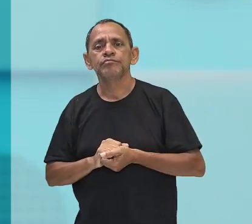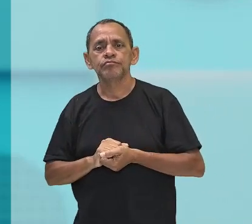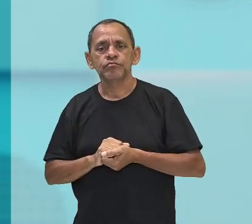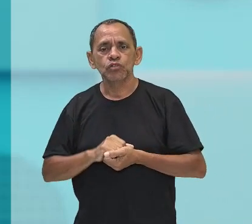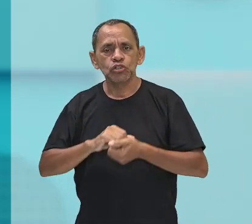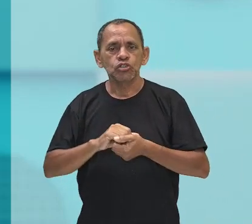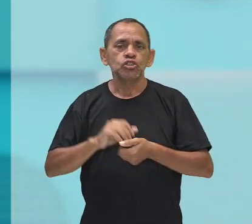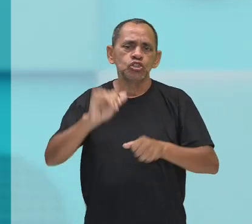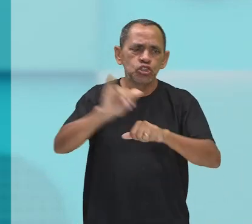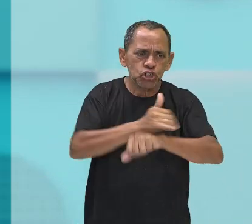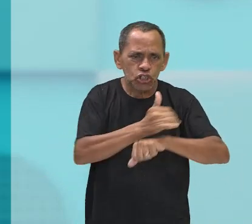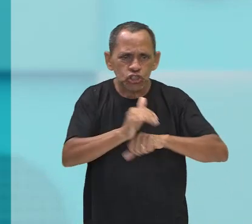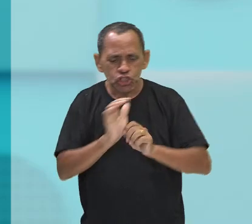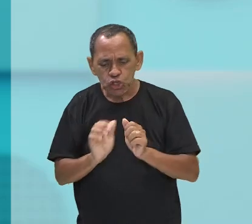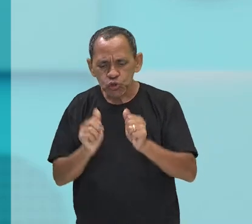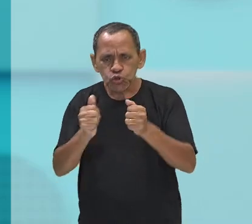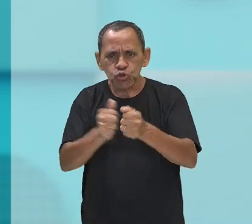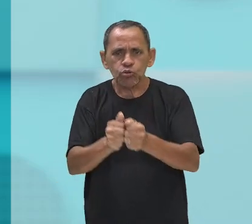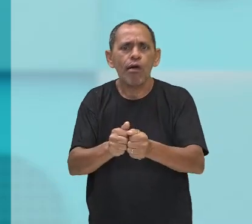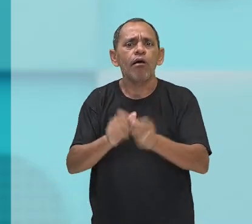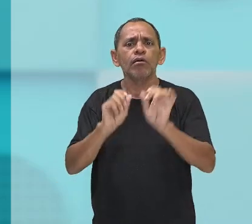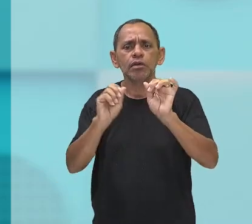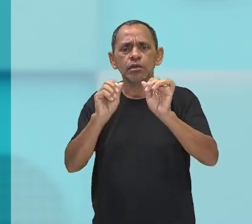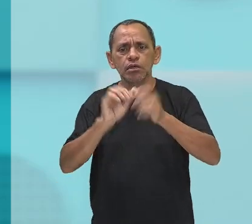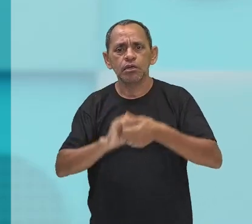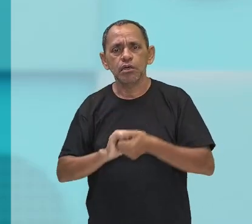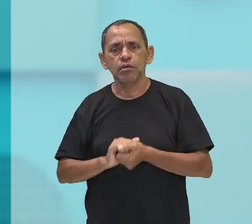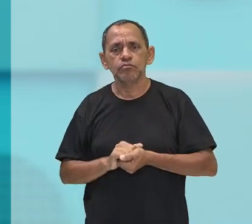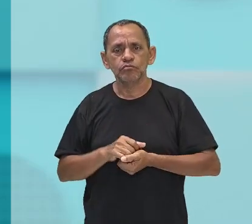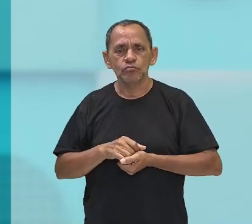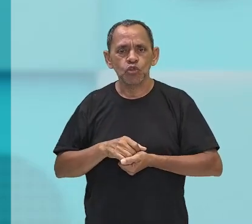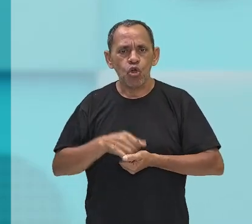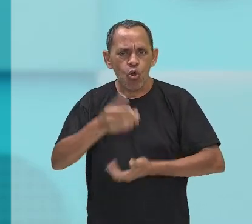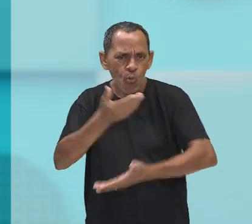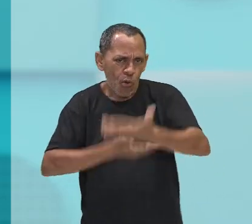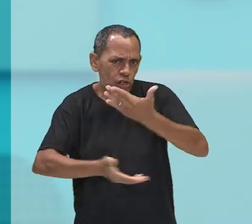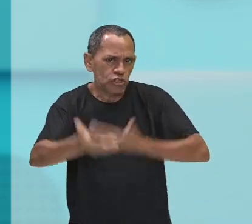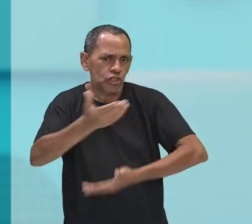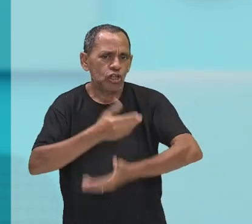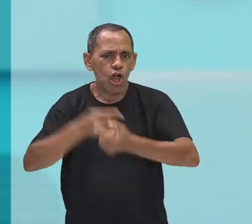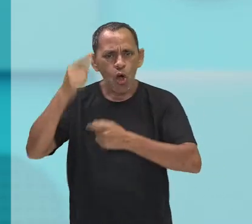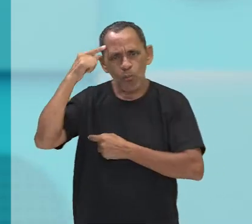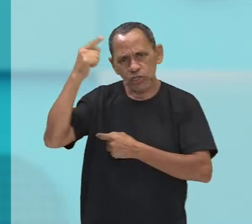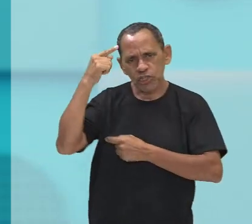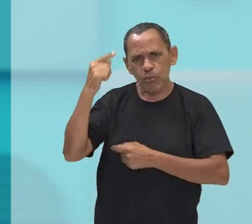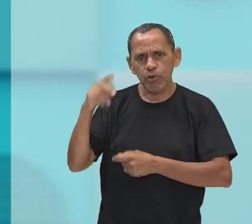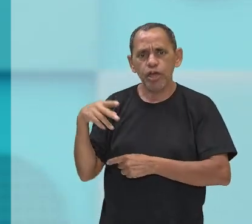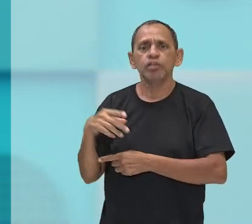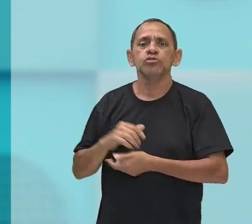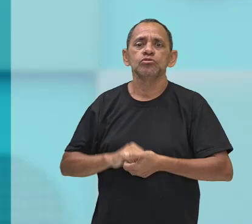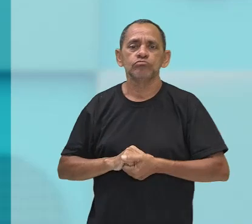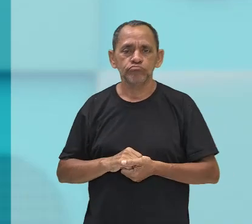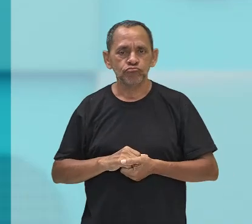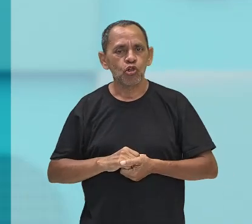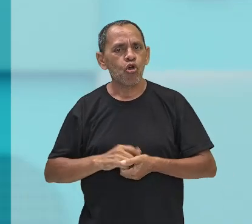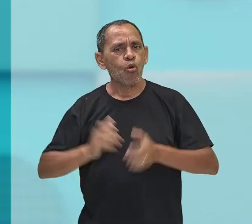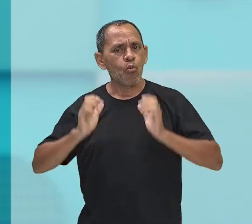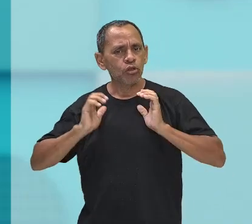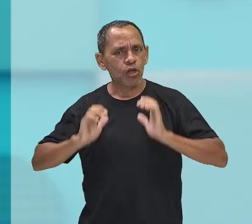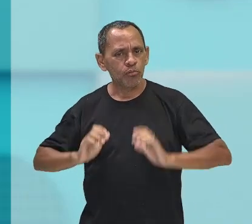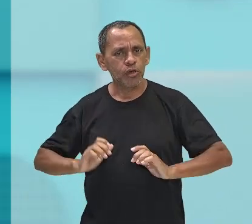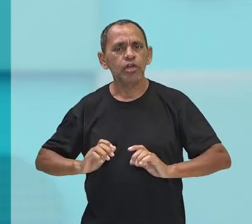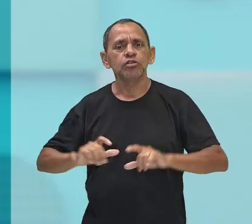né, esse pensamento para opinar. Então, valores, crenças, tudo isso está baseado